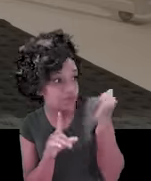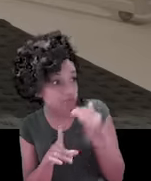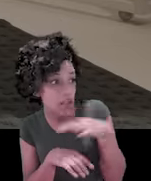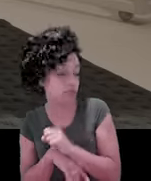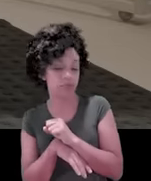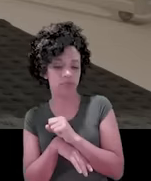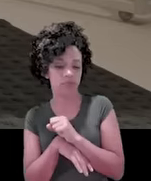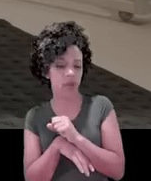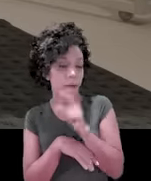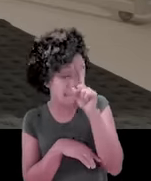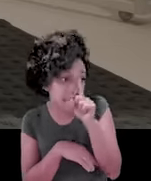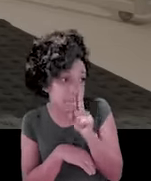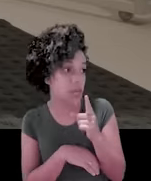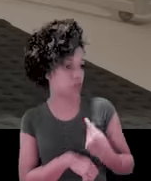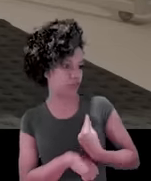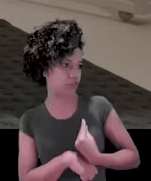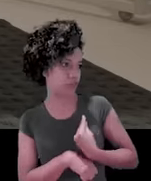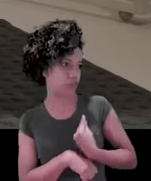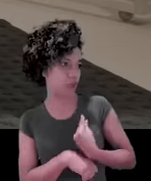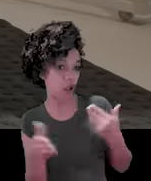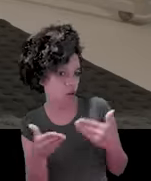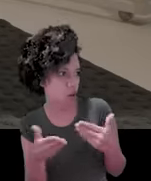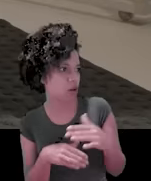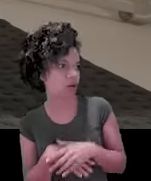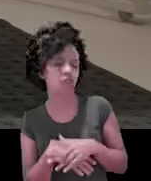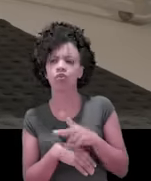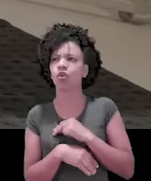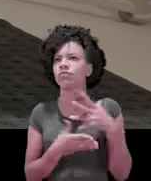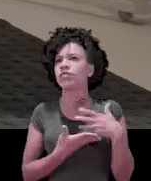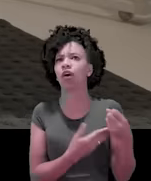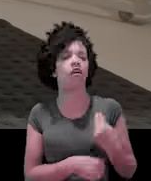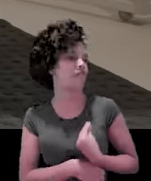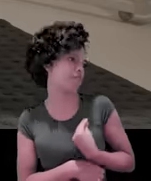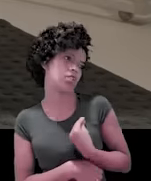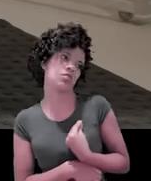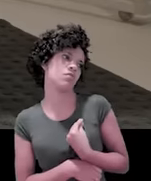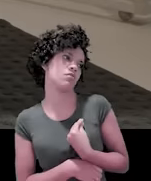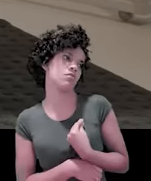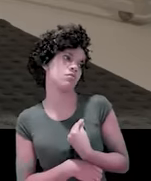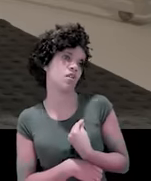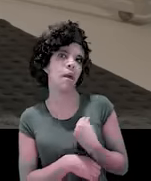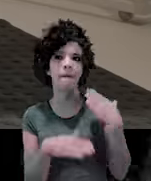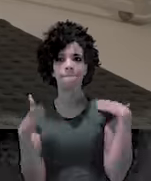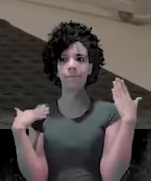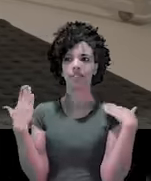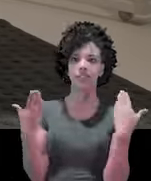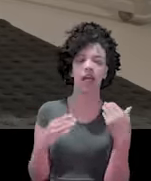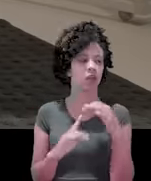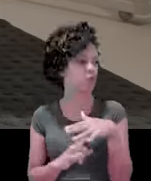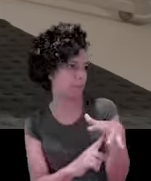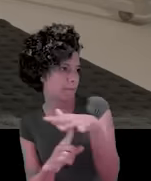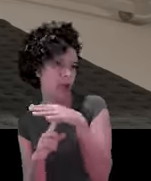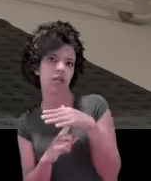se eu estou em perigo E aí você vai salvar vidas o cara saiu para passear um